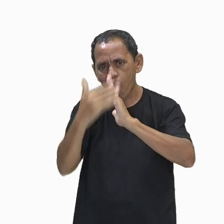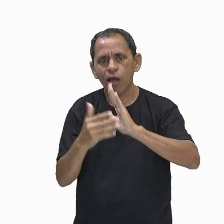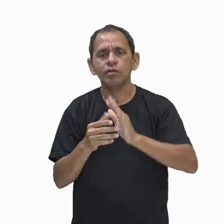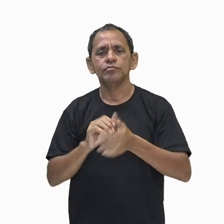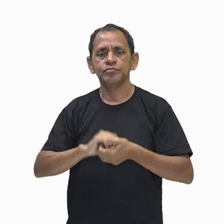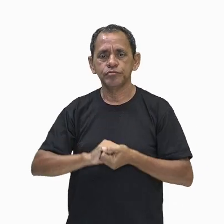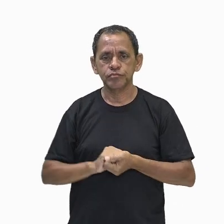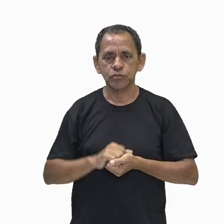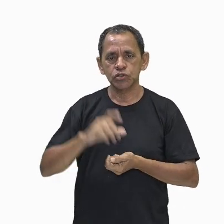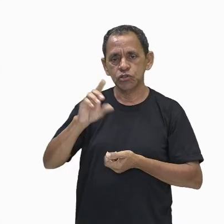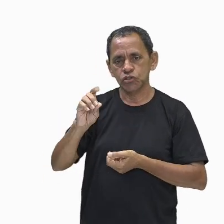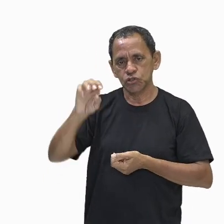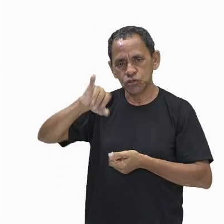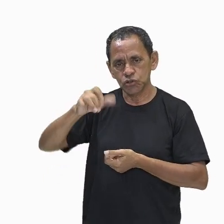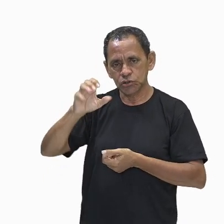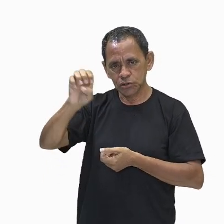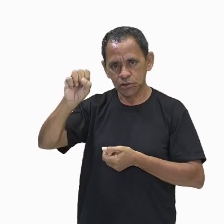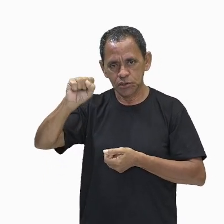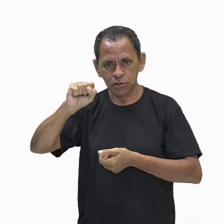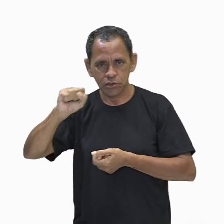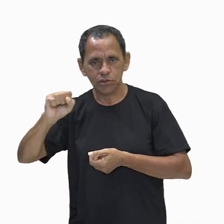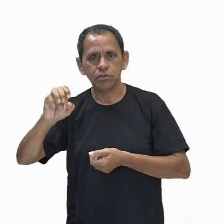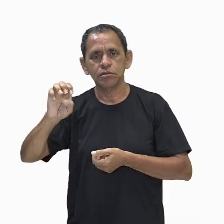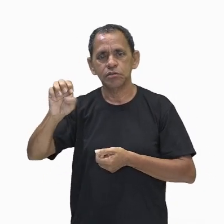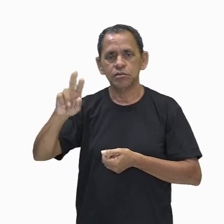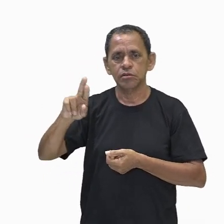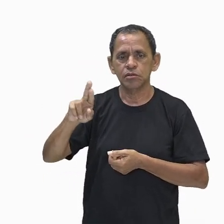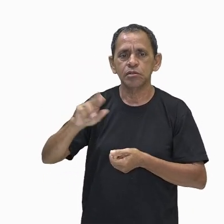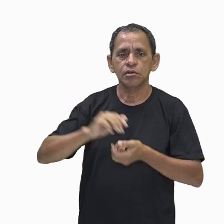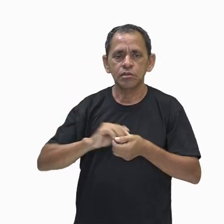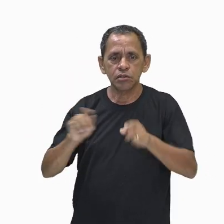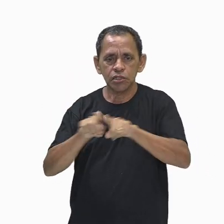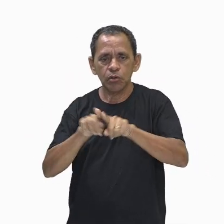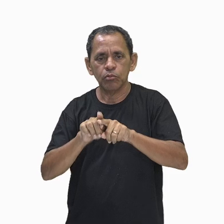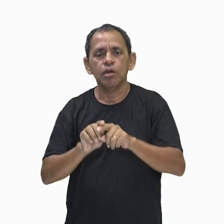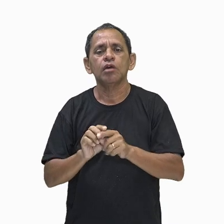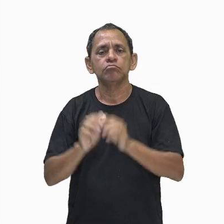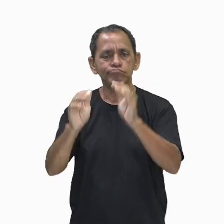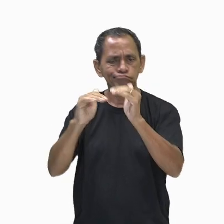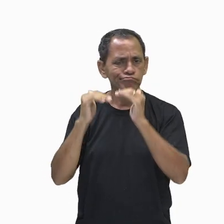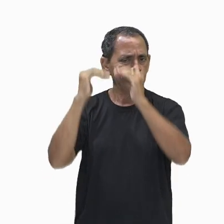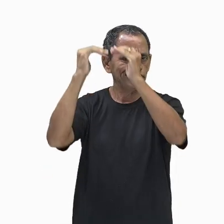arquiteto Imhotep em Saqqara. Temos o fortalecimento do poder da nobreza